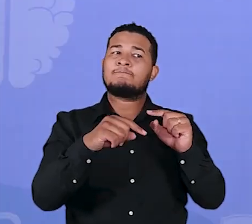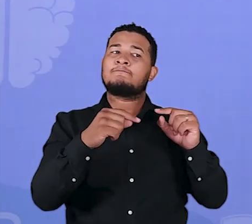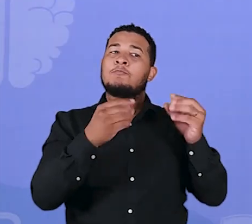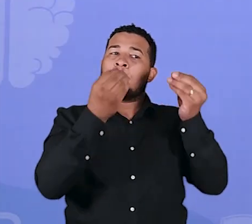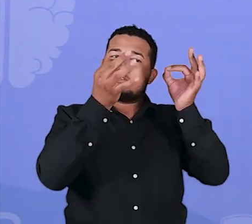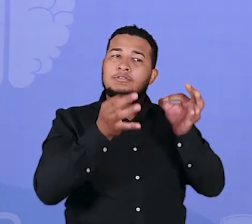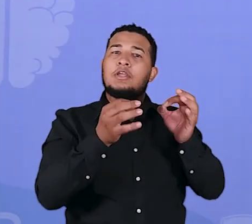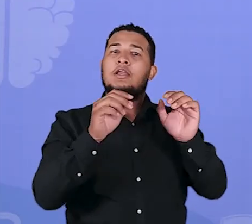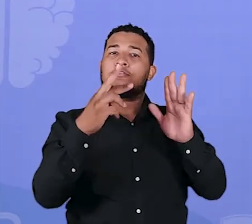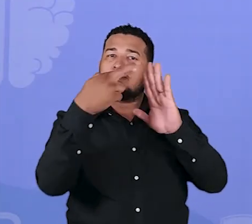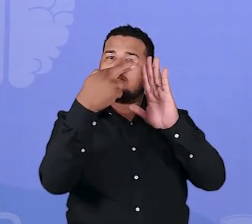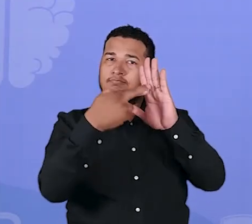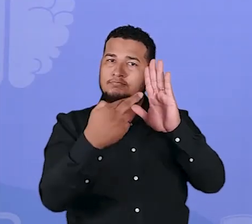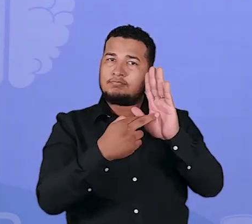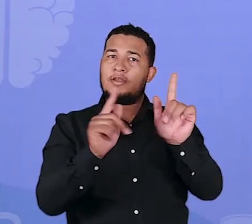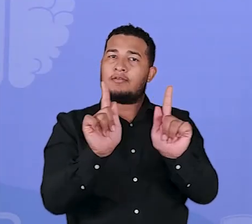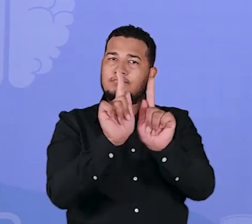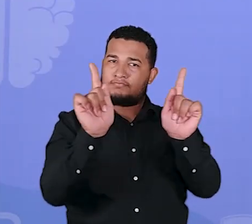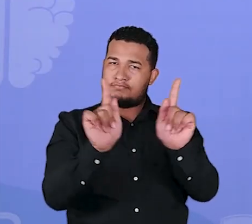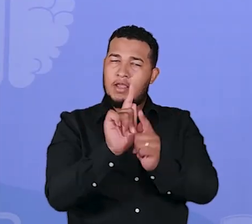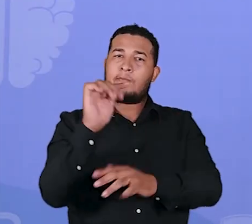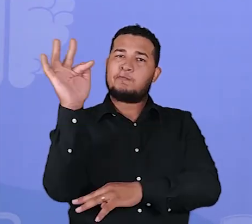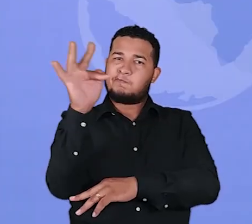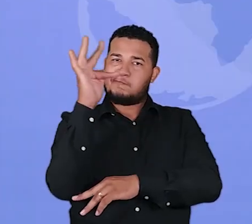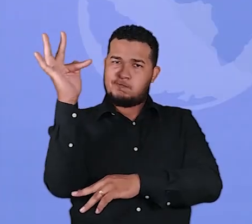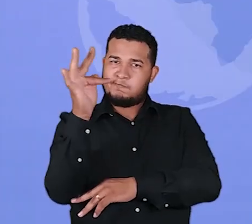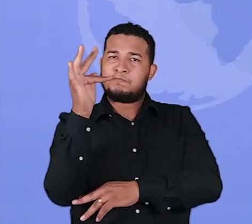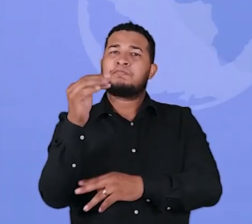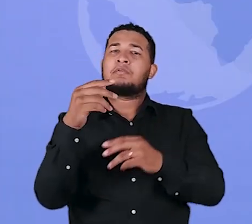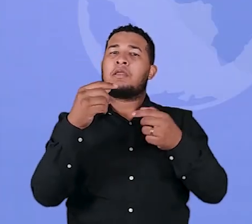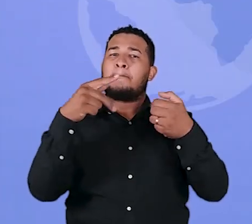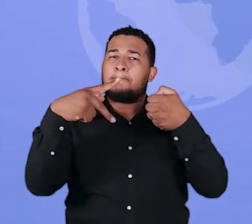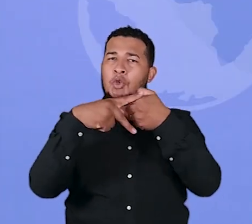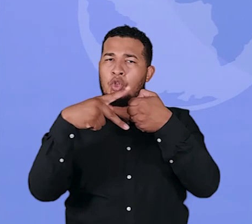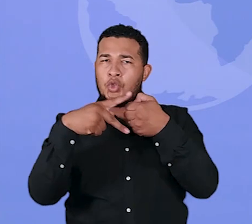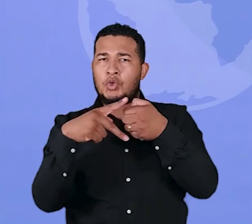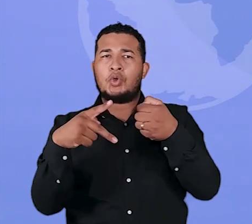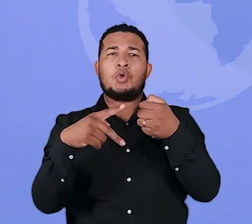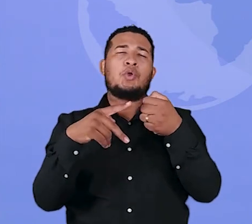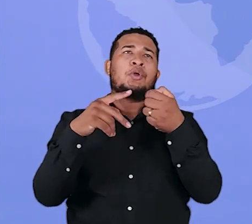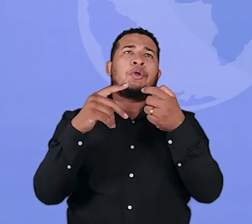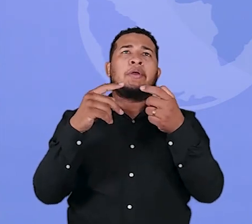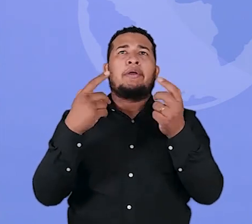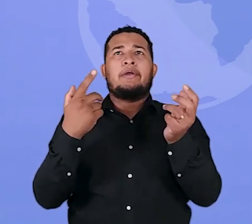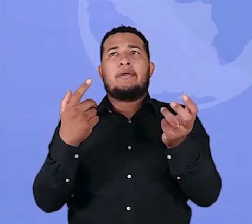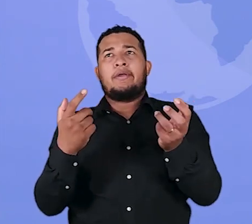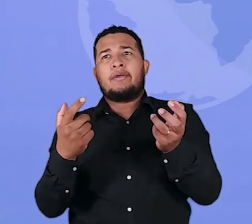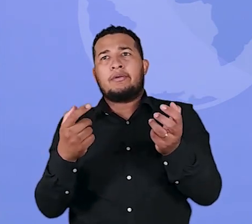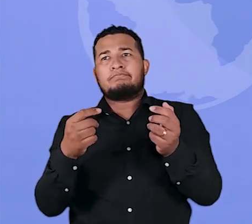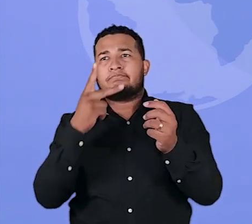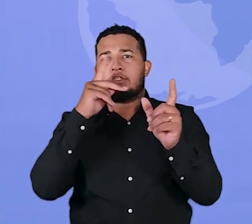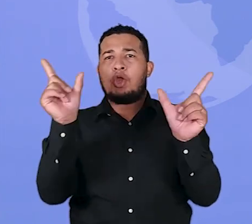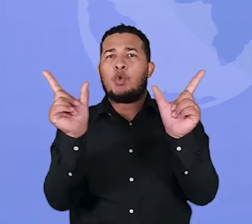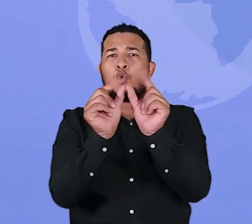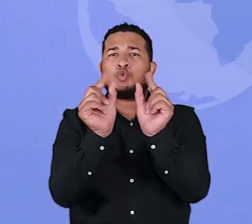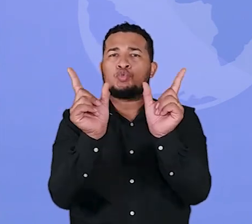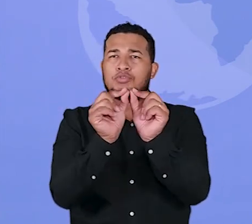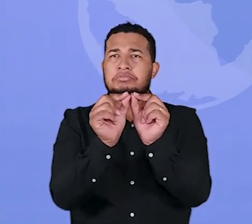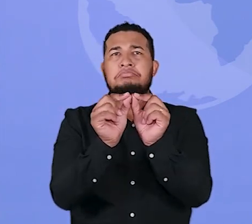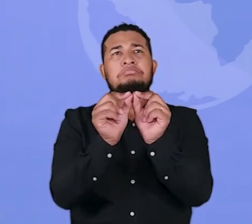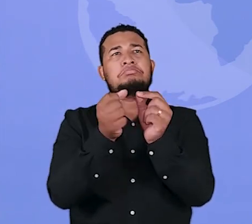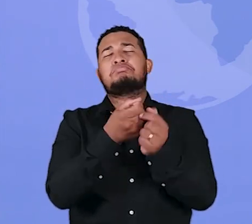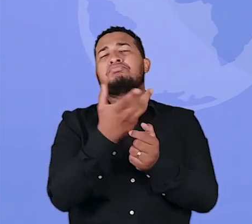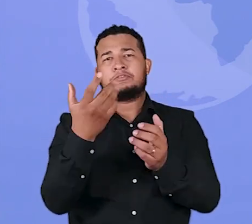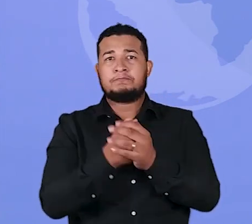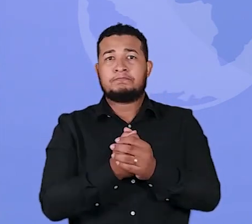significa emprego correto da norma culta, né? Emprego de pronomes, emprego de